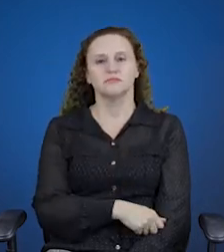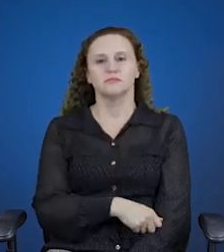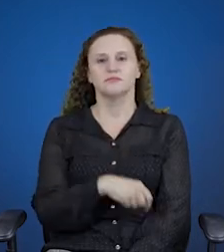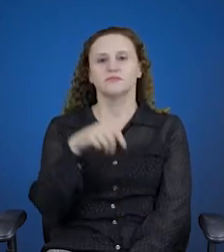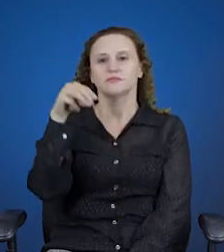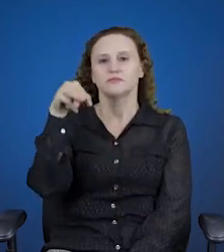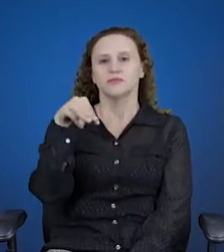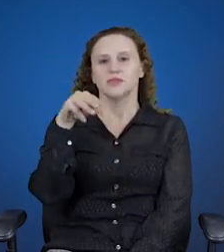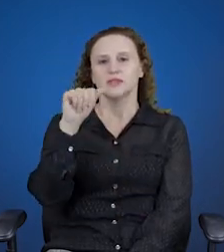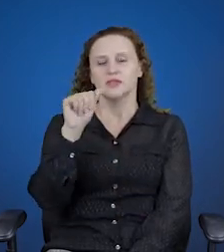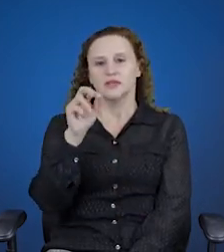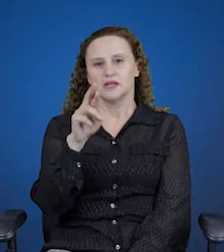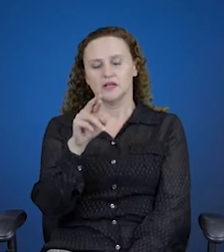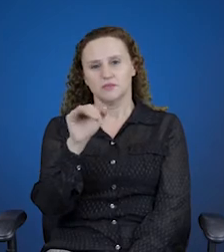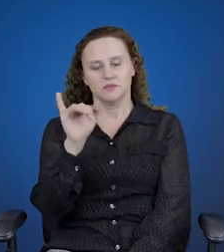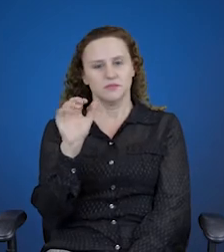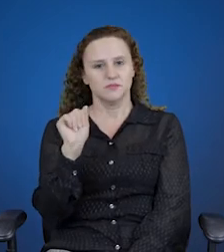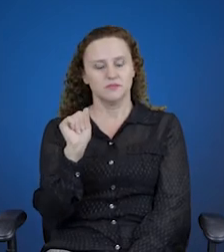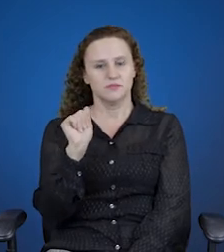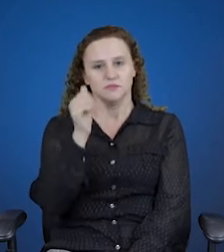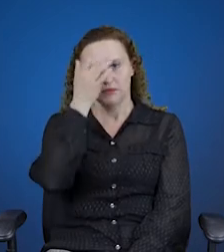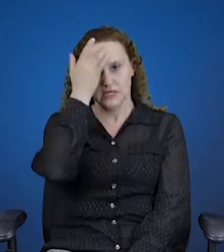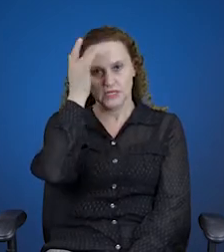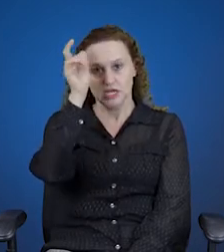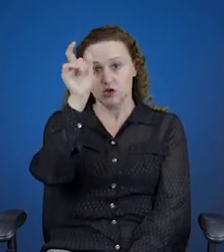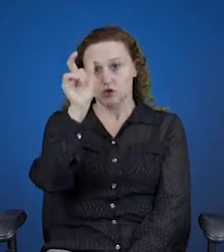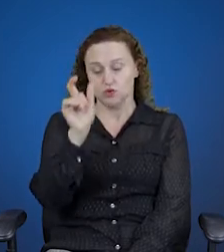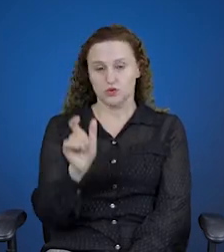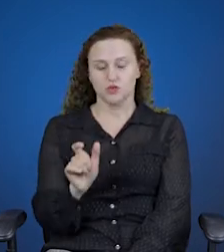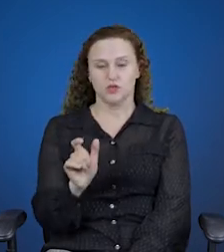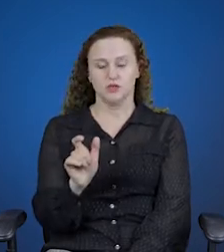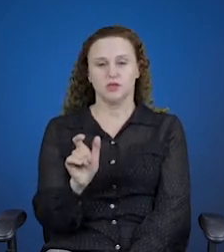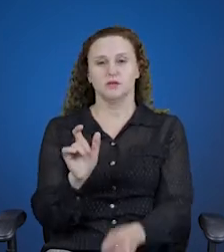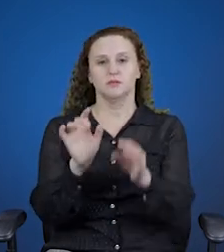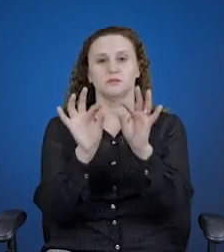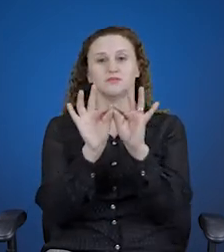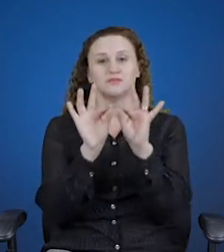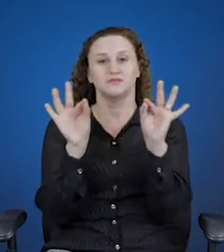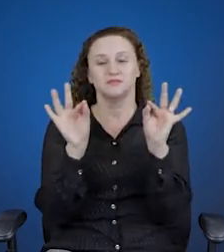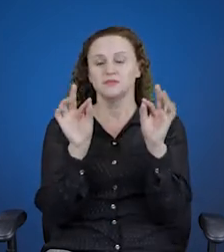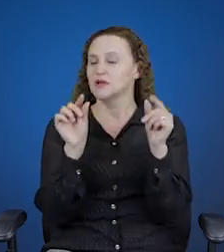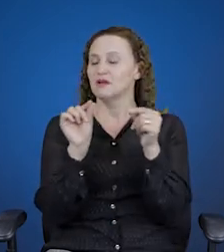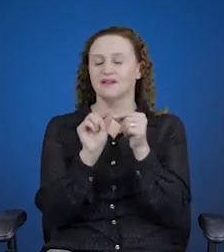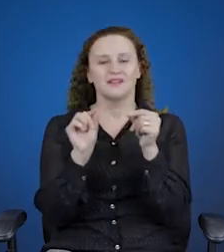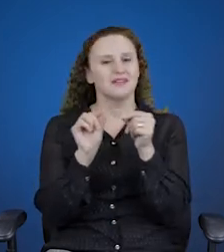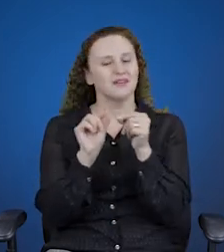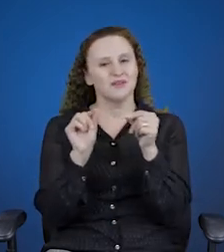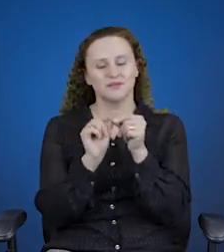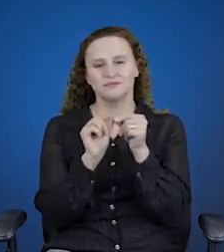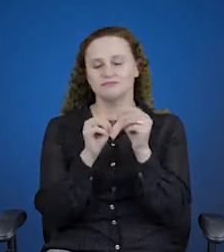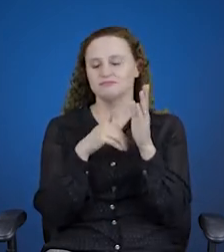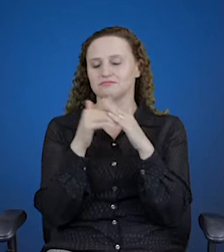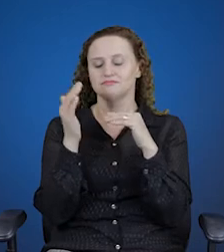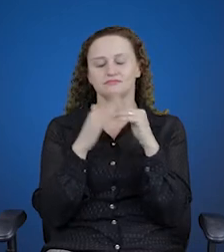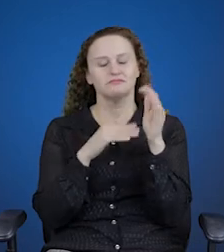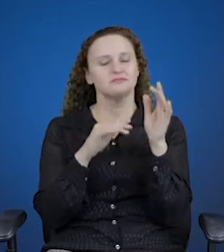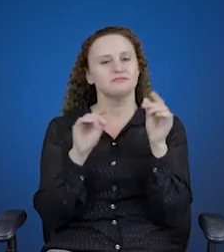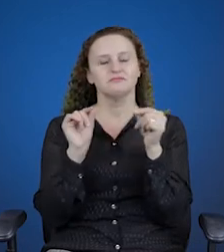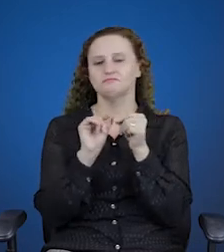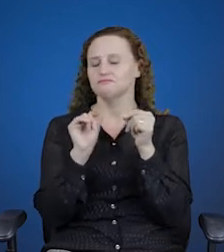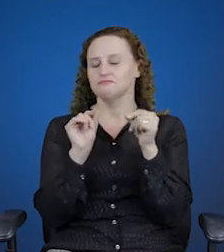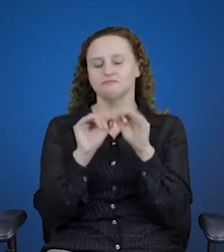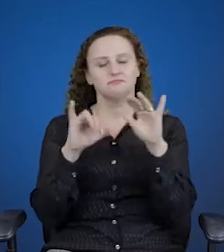e a Maria é o sujeito da oração e ela não pratica não